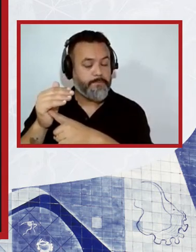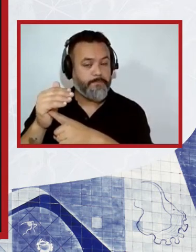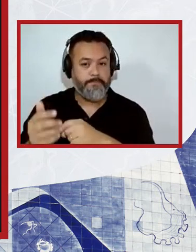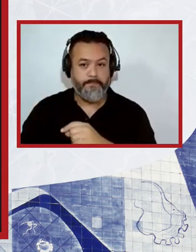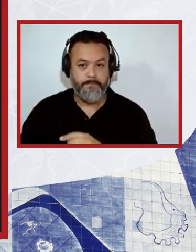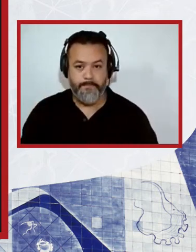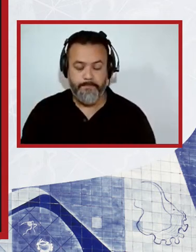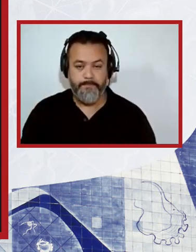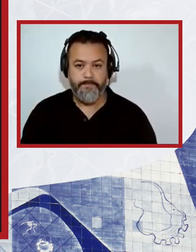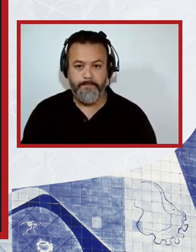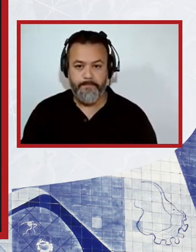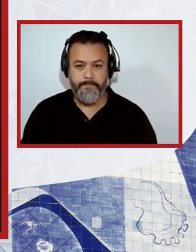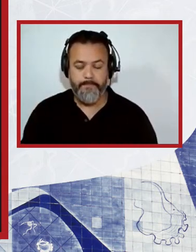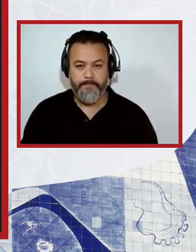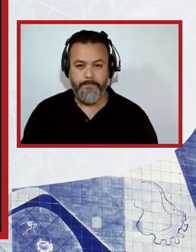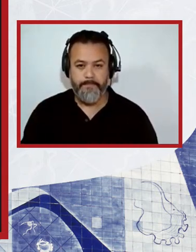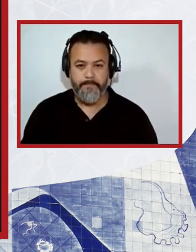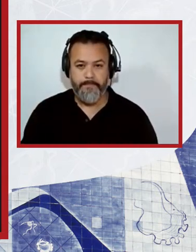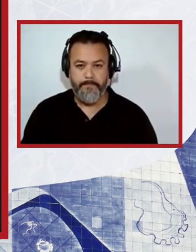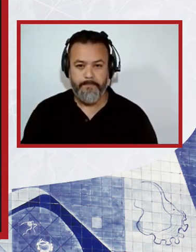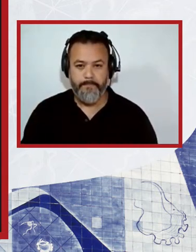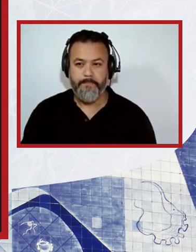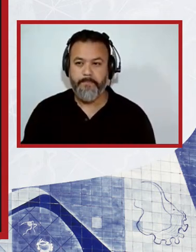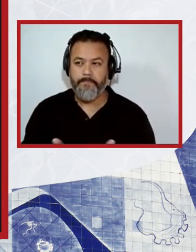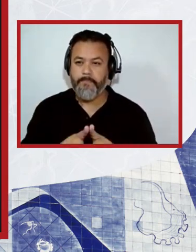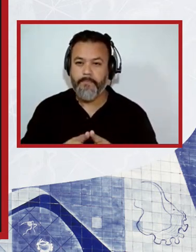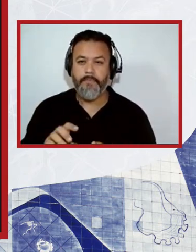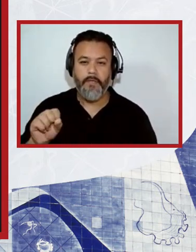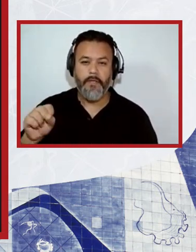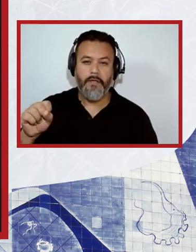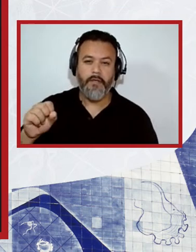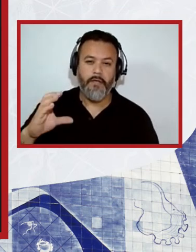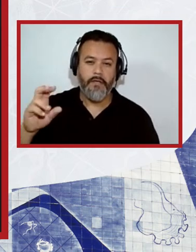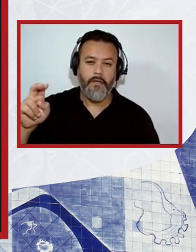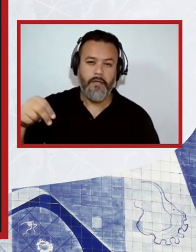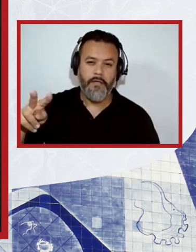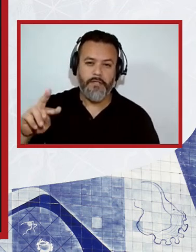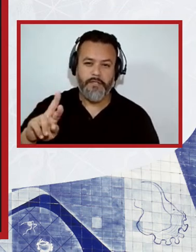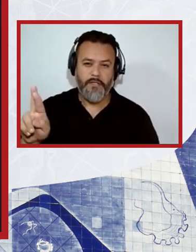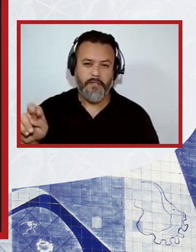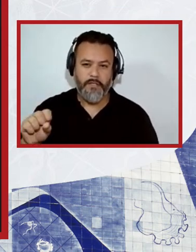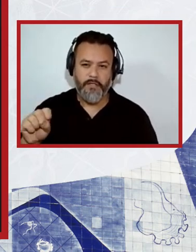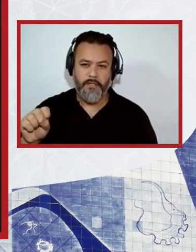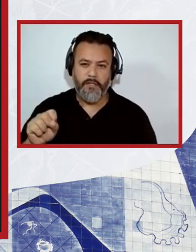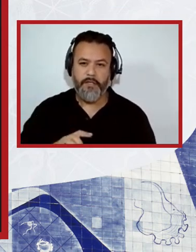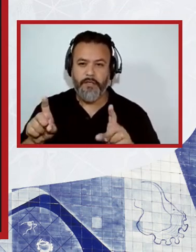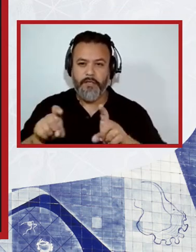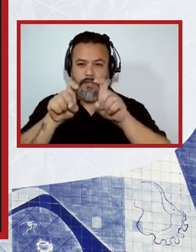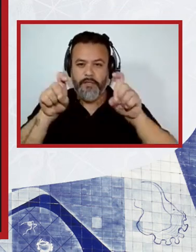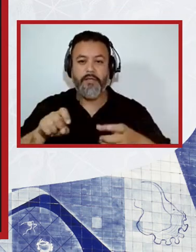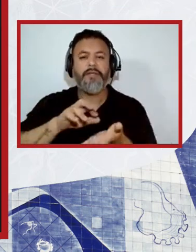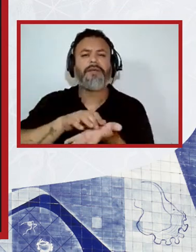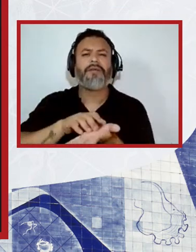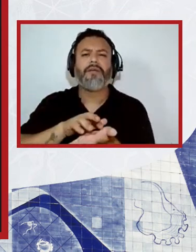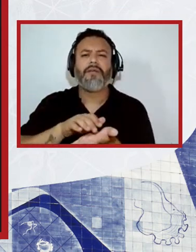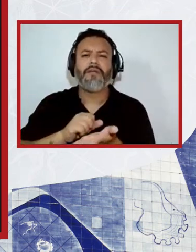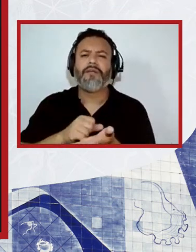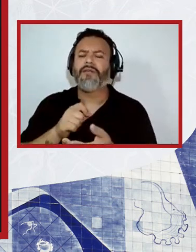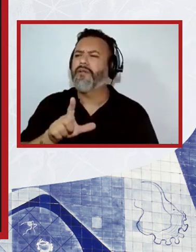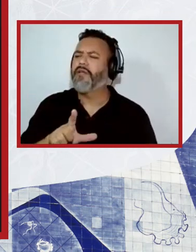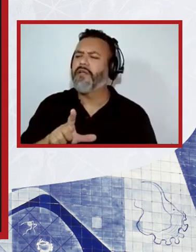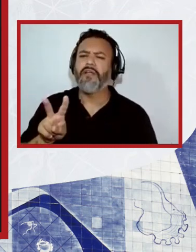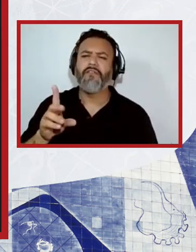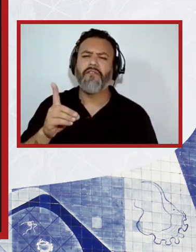em relação a ter scanners, linha Braille, computador com 2 volts ou com NVDA,